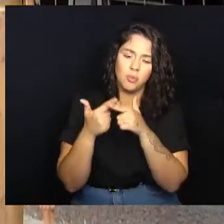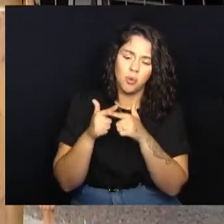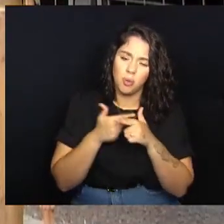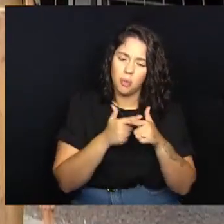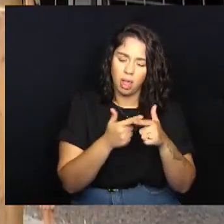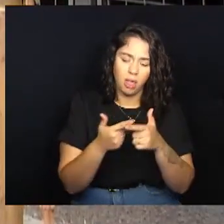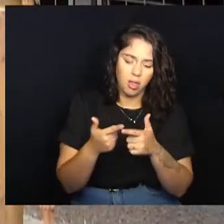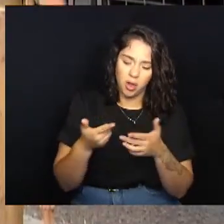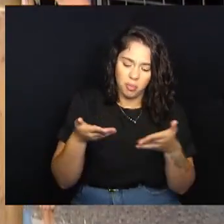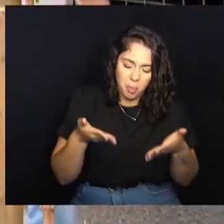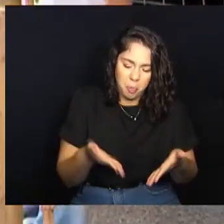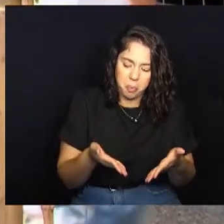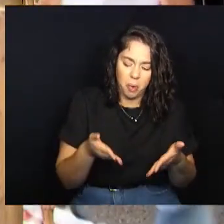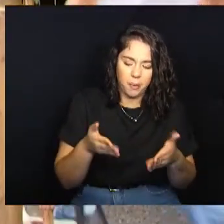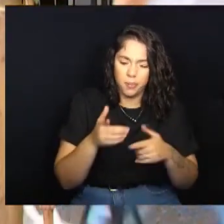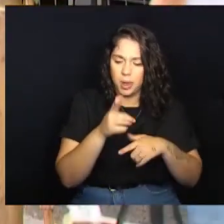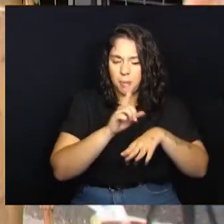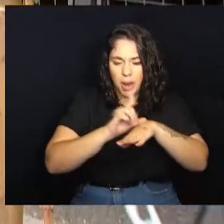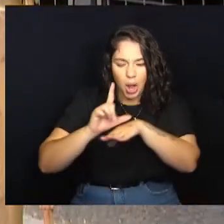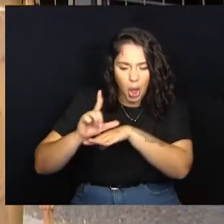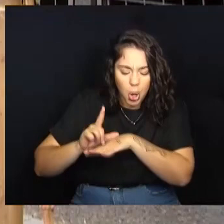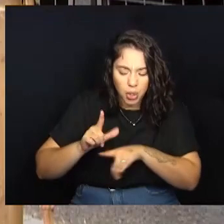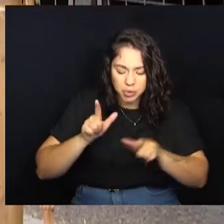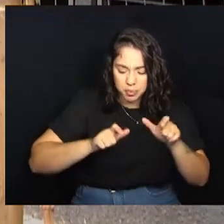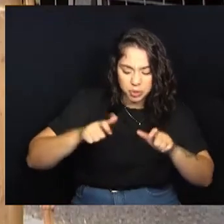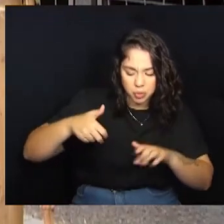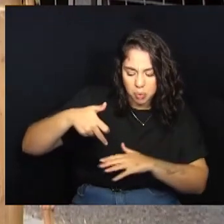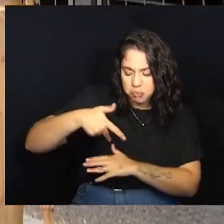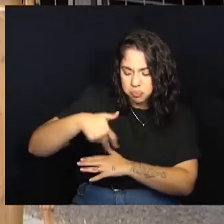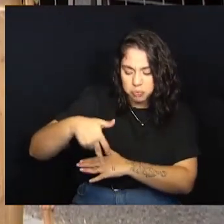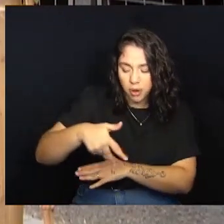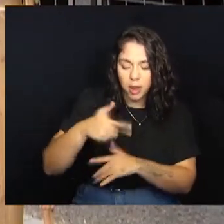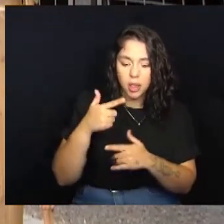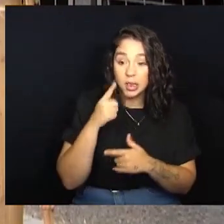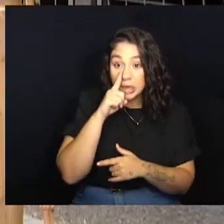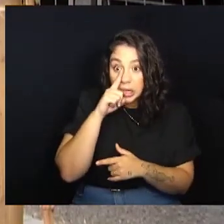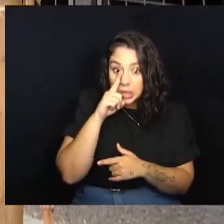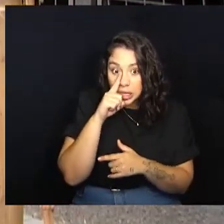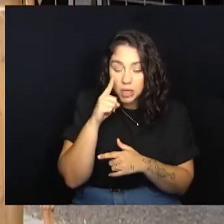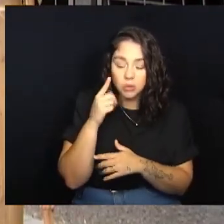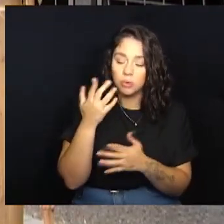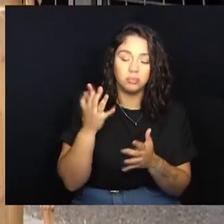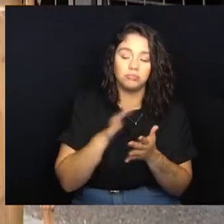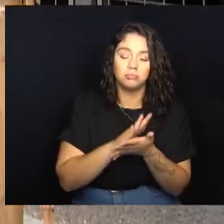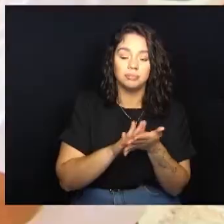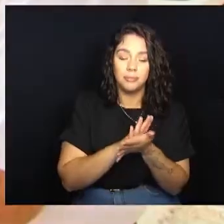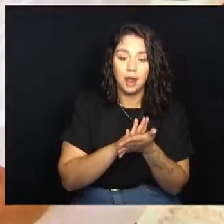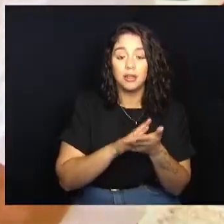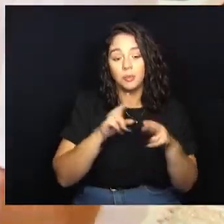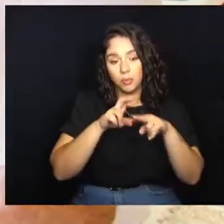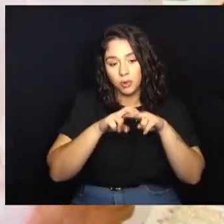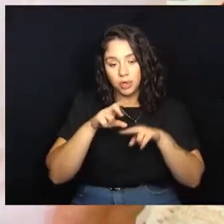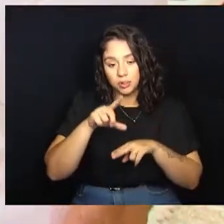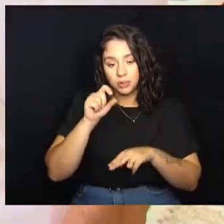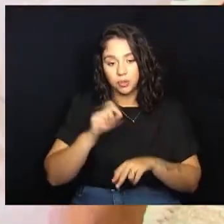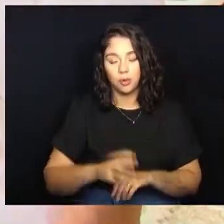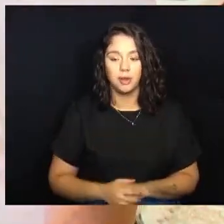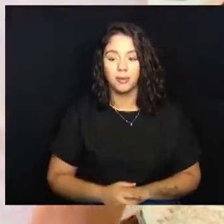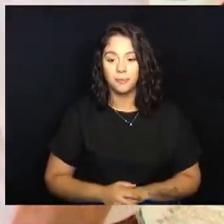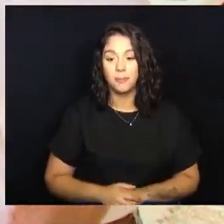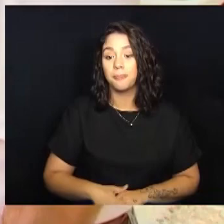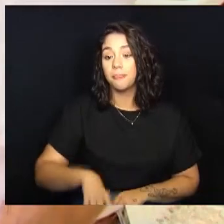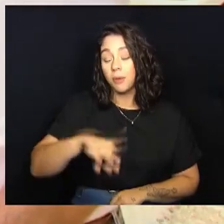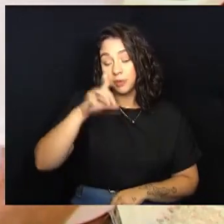para o comércio, para quem passa na rua, não vai ter risco. Então, por isso a escolha. Segundo o diretor,